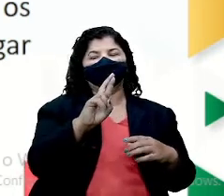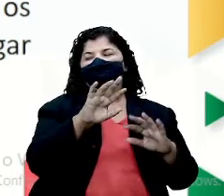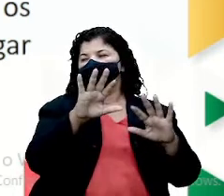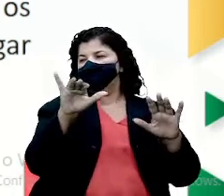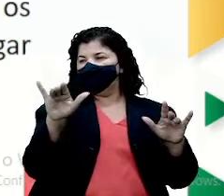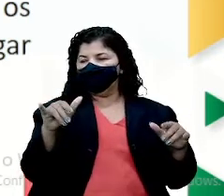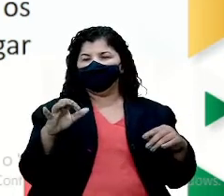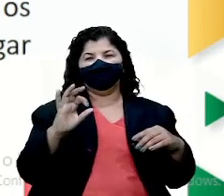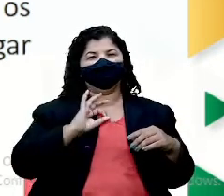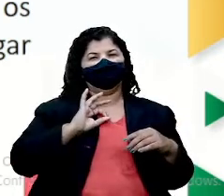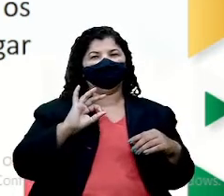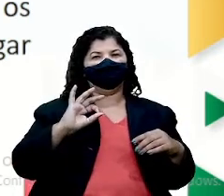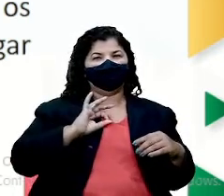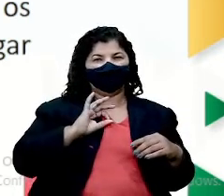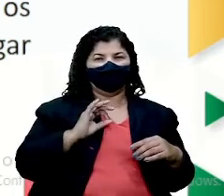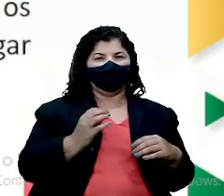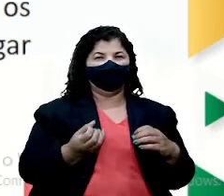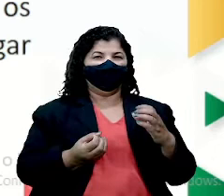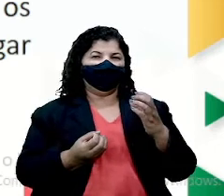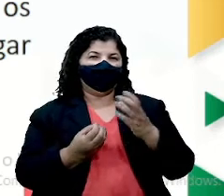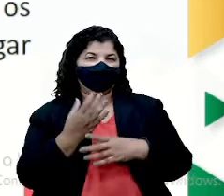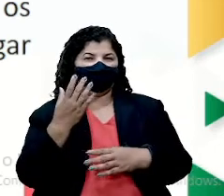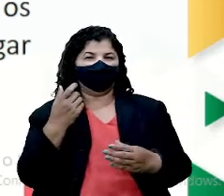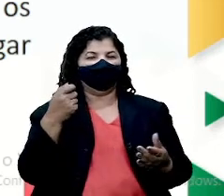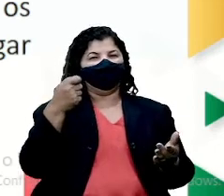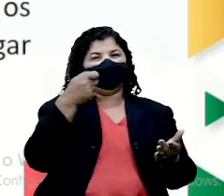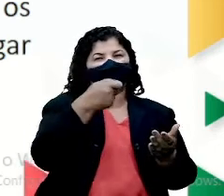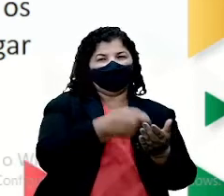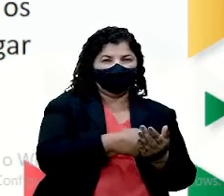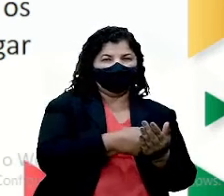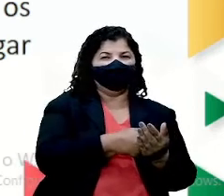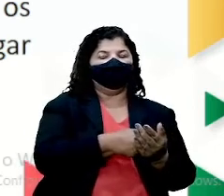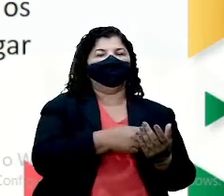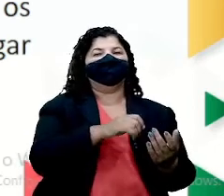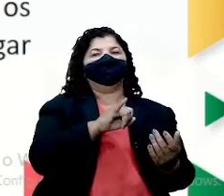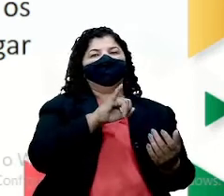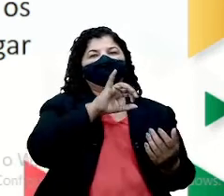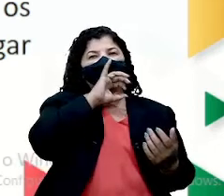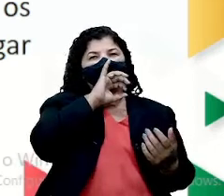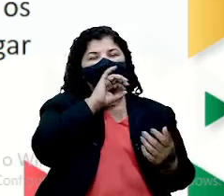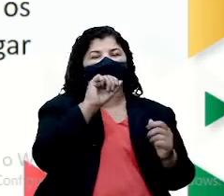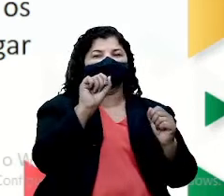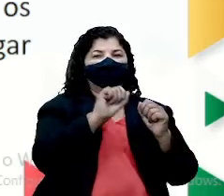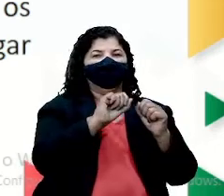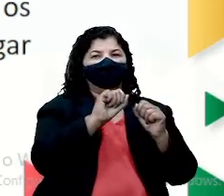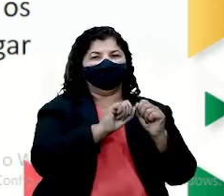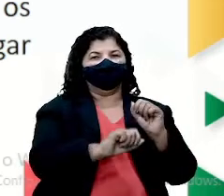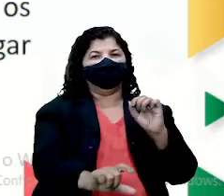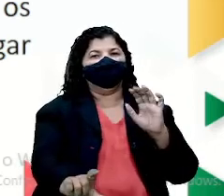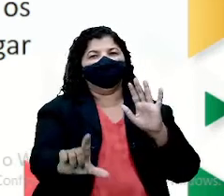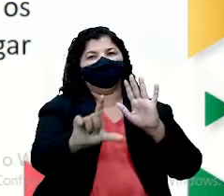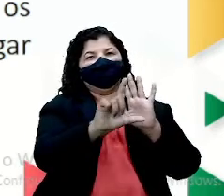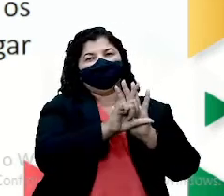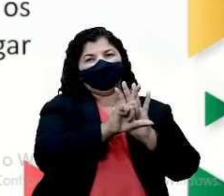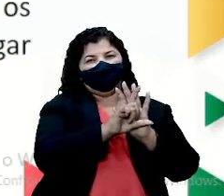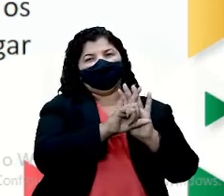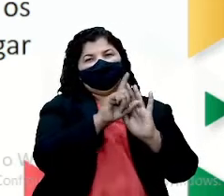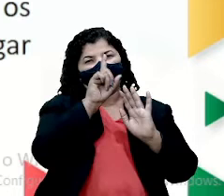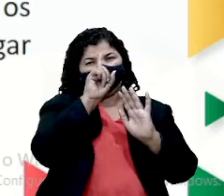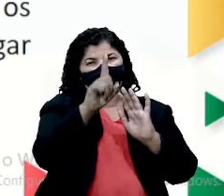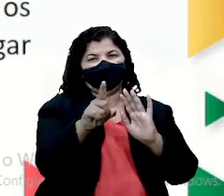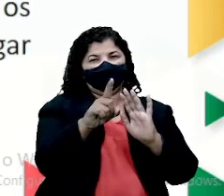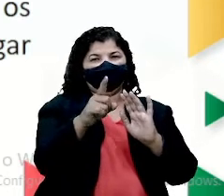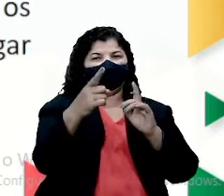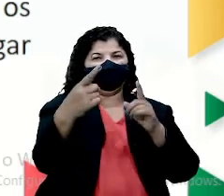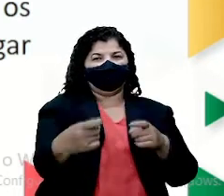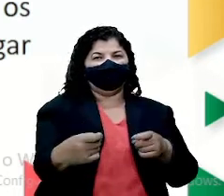exército, criar, cobrar impostos, fazer leis, né? E declarar guerra a